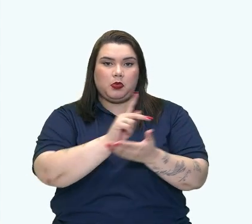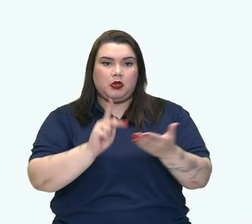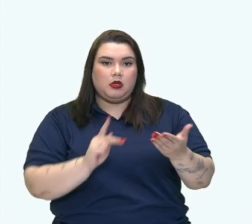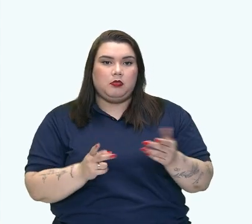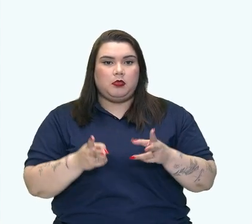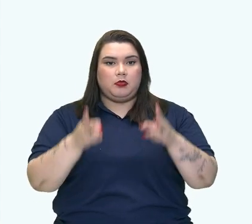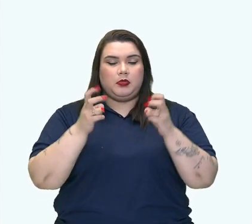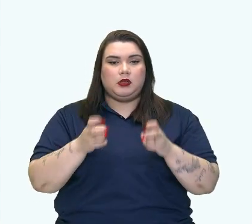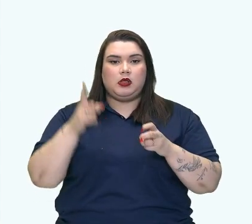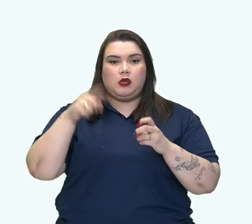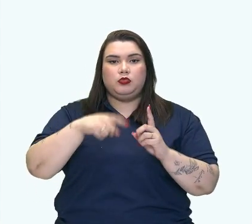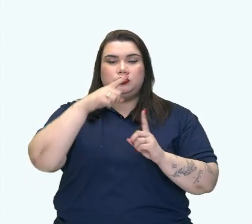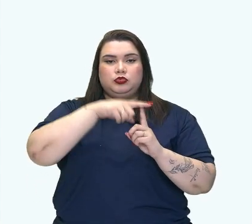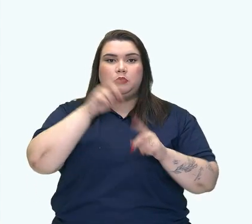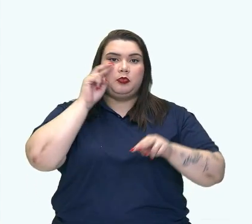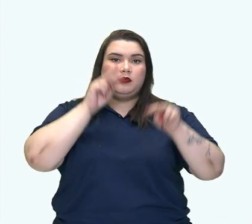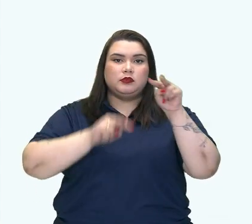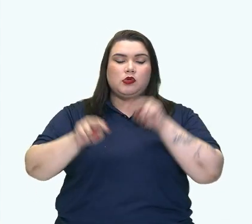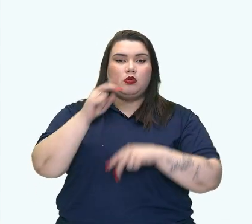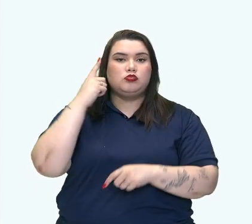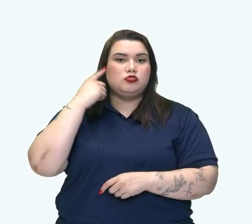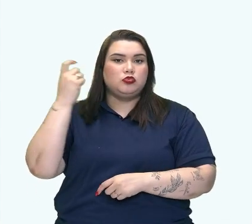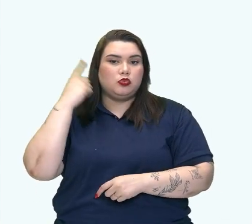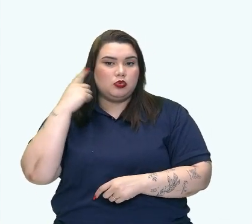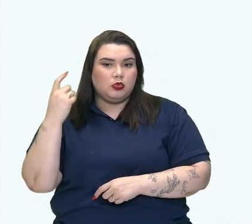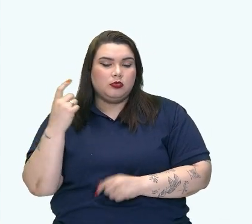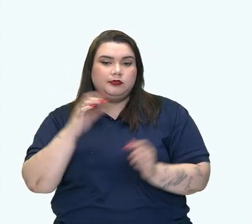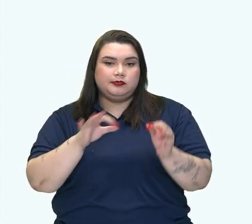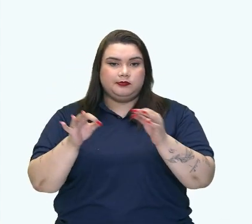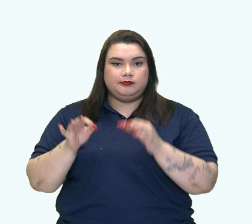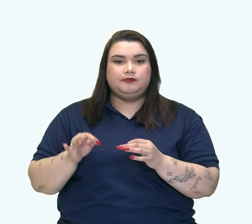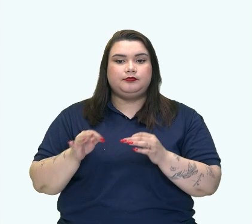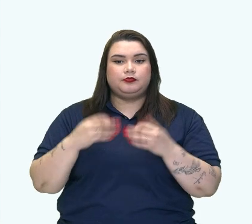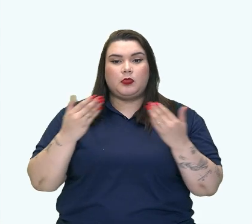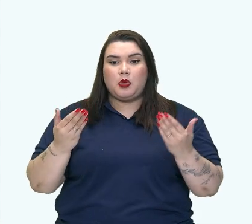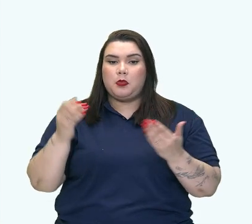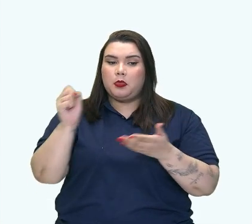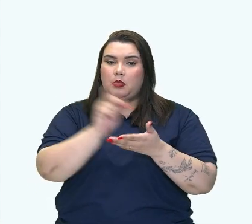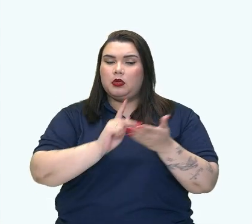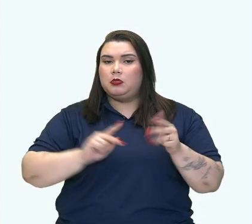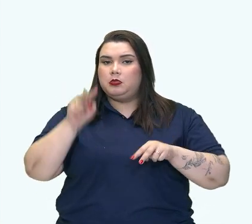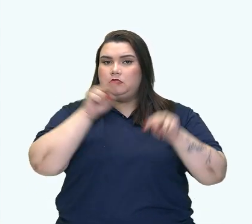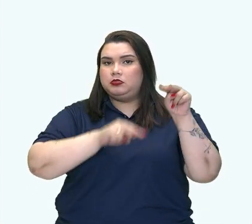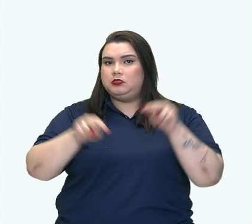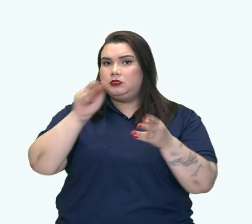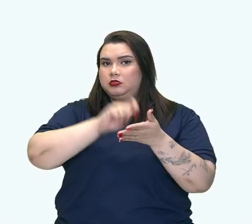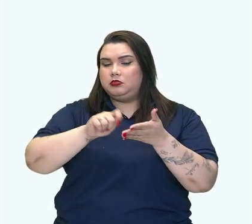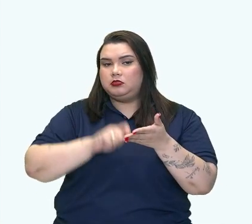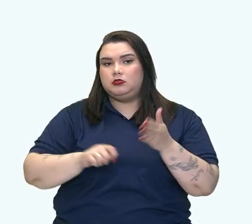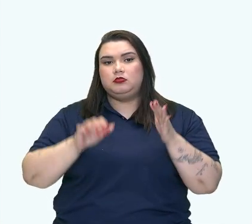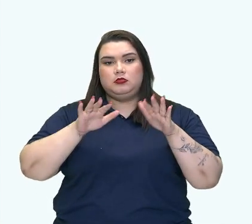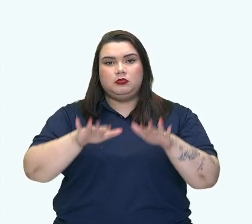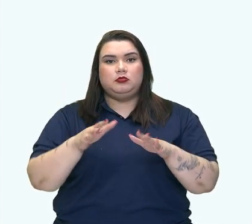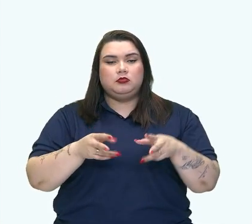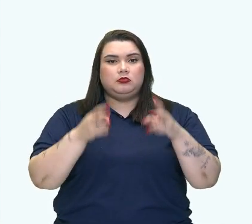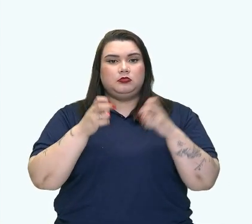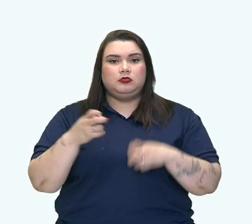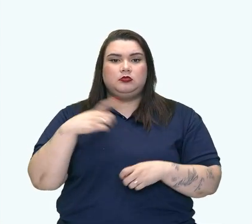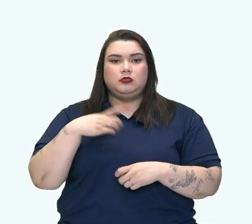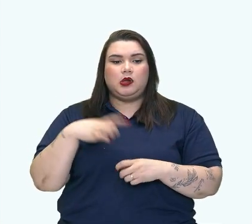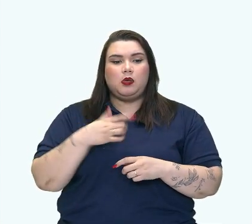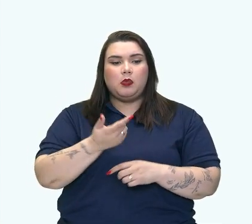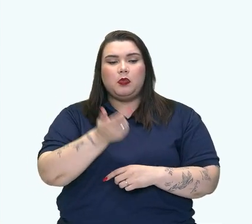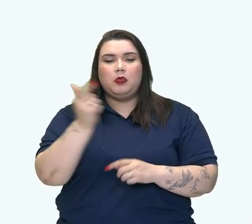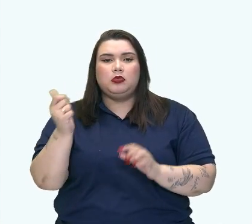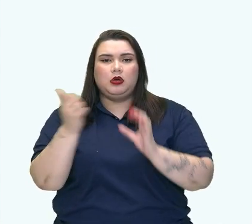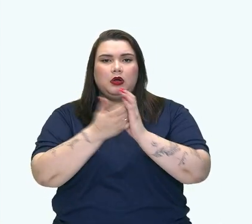objeto visual e sonoro. Claro, professor, o poema é visual, ele é escrito, mas a gente vai ver que tem algo a mais